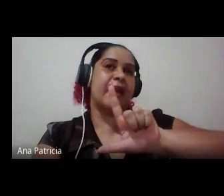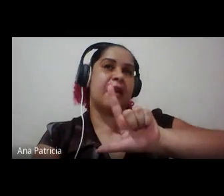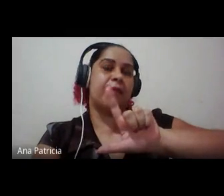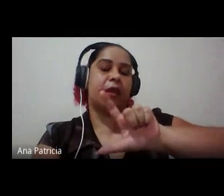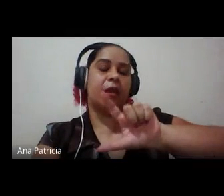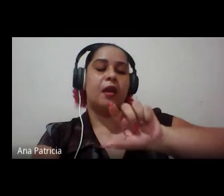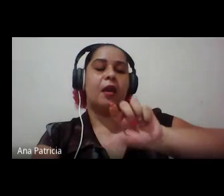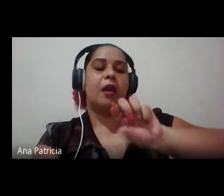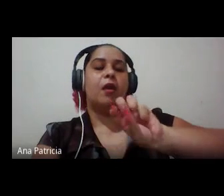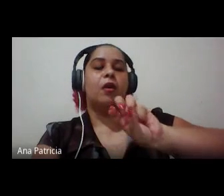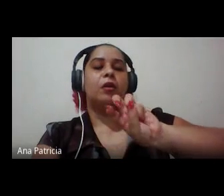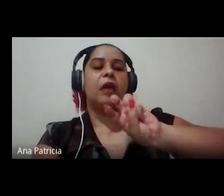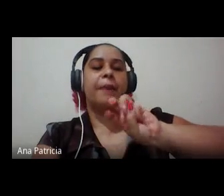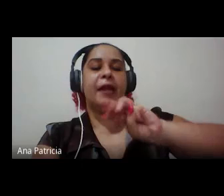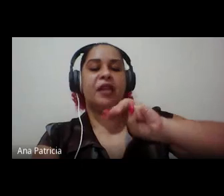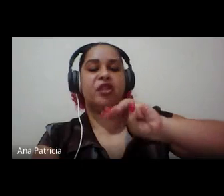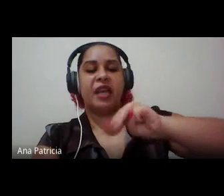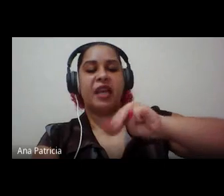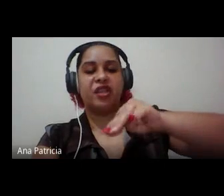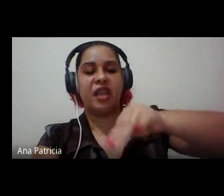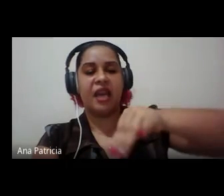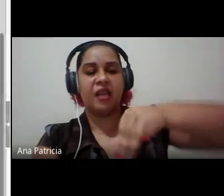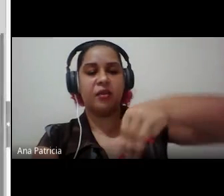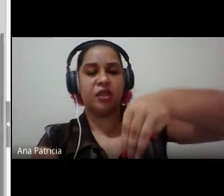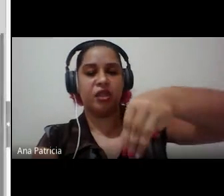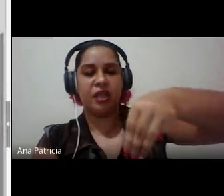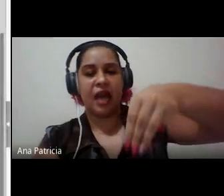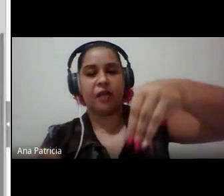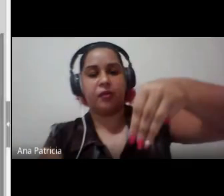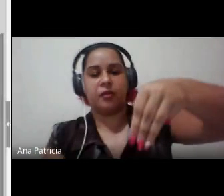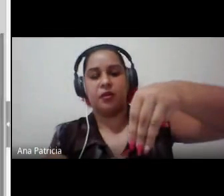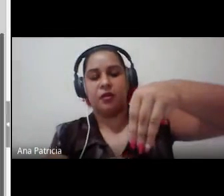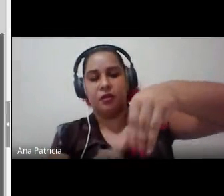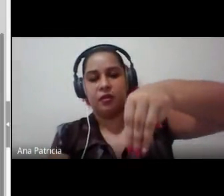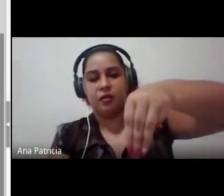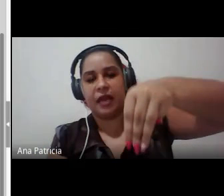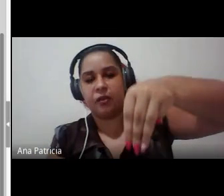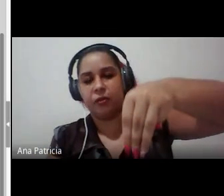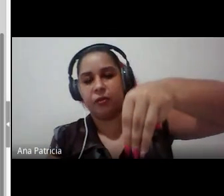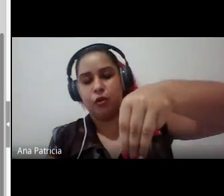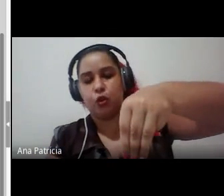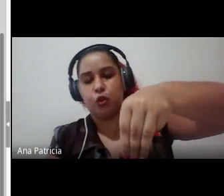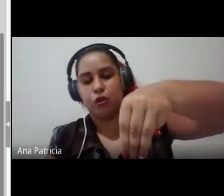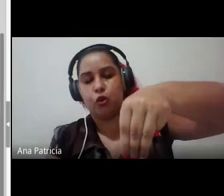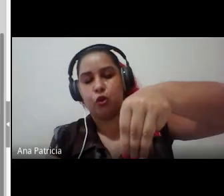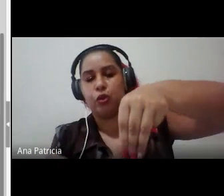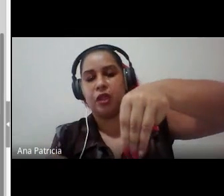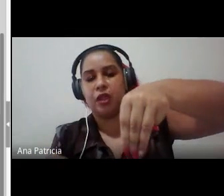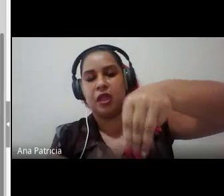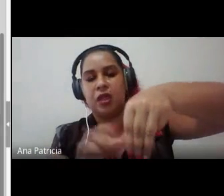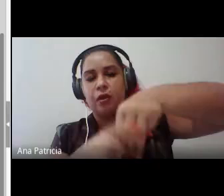Letra M, apenas 3 dedos estirados, certo?